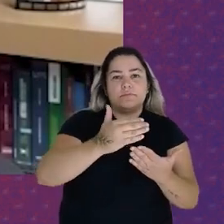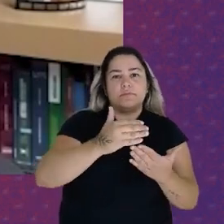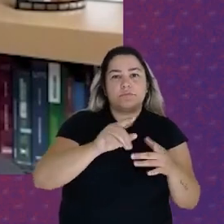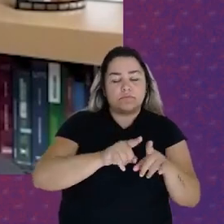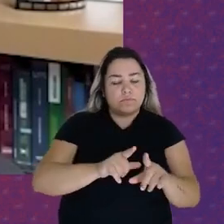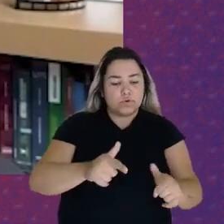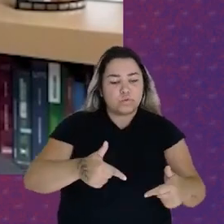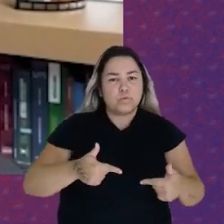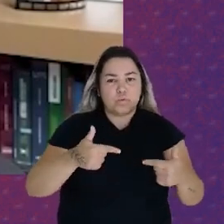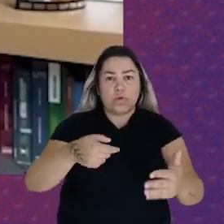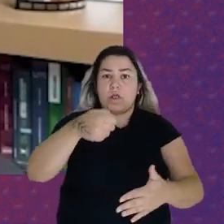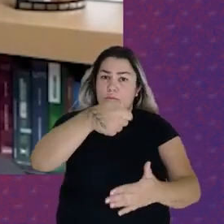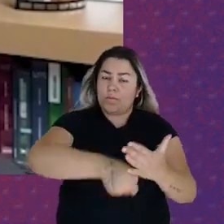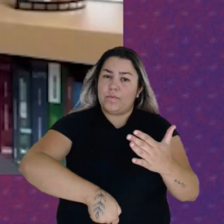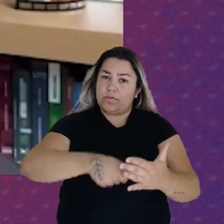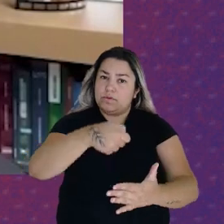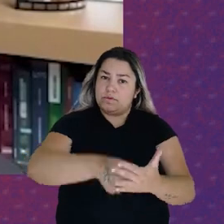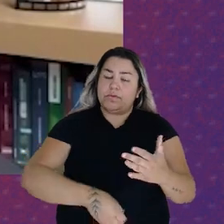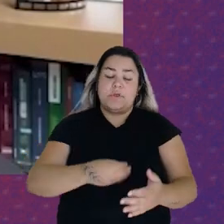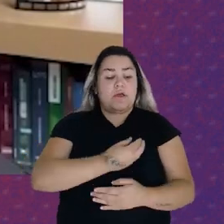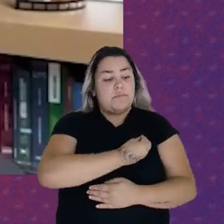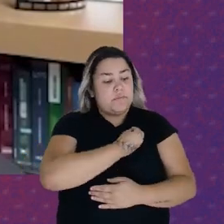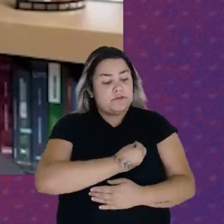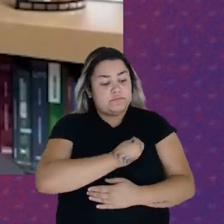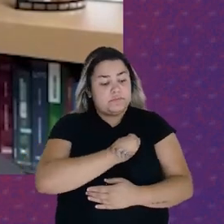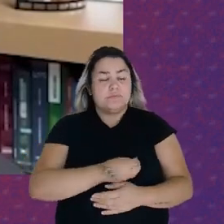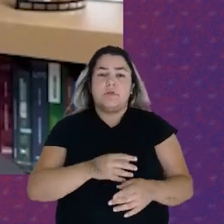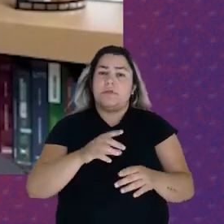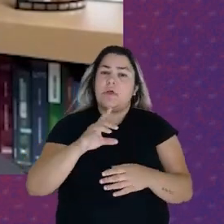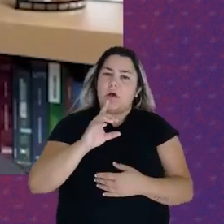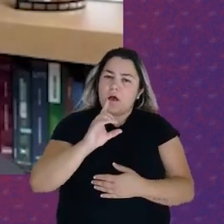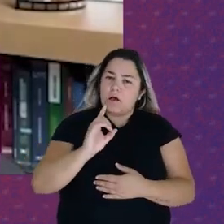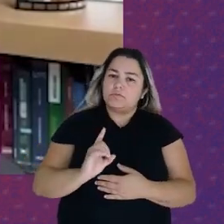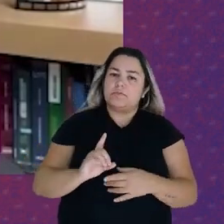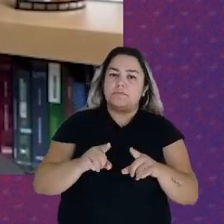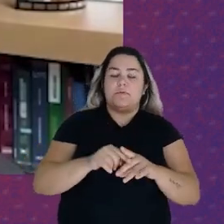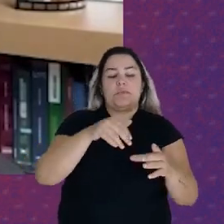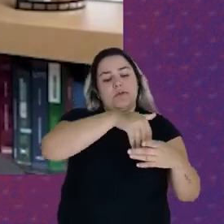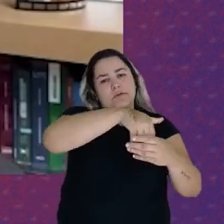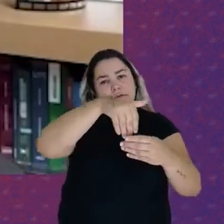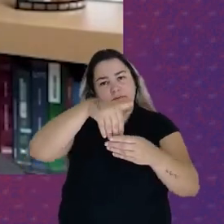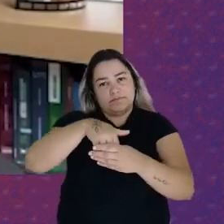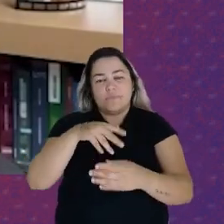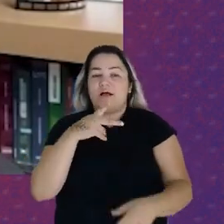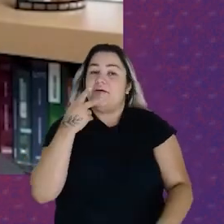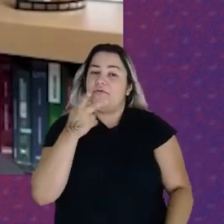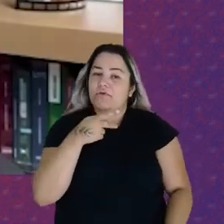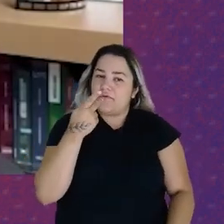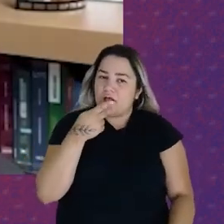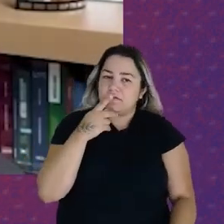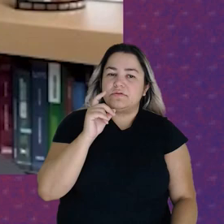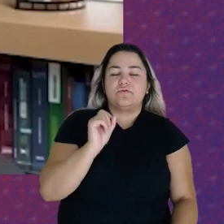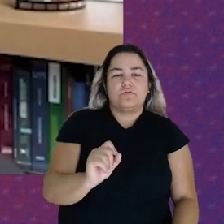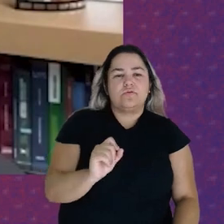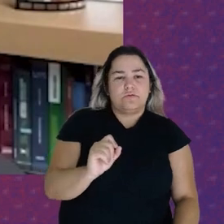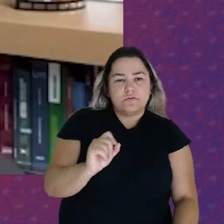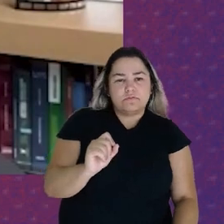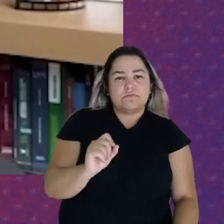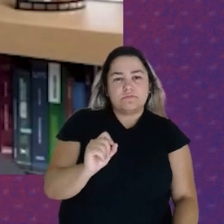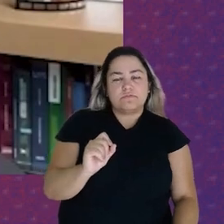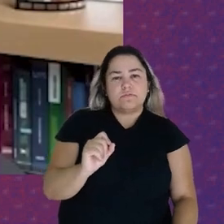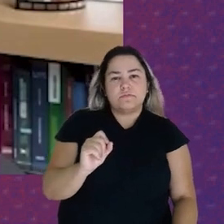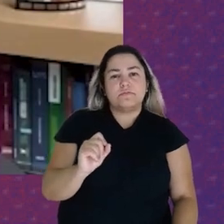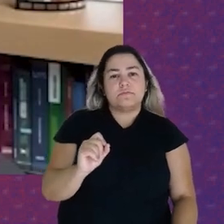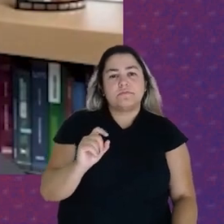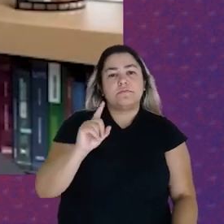pelo direito à participação, pelo direito ao voto, nós estávamos falando de algo que era silenciado, que era